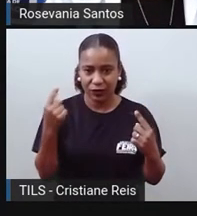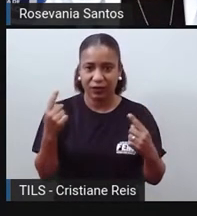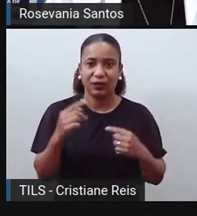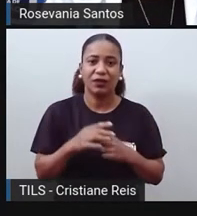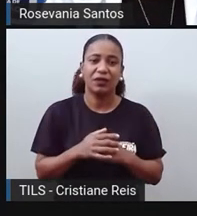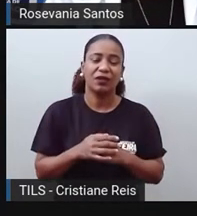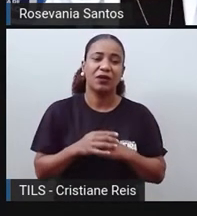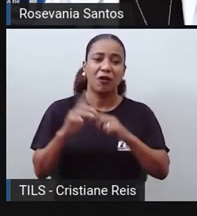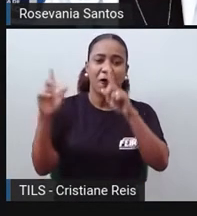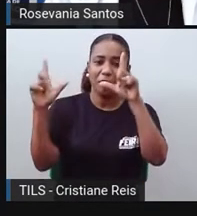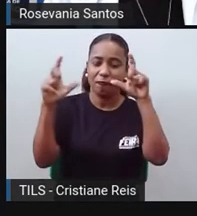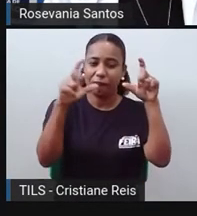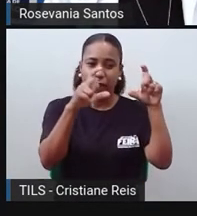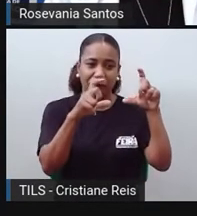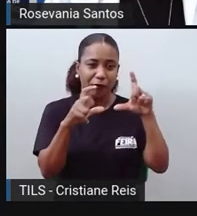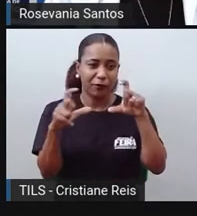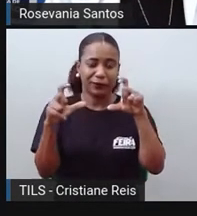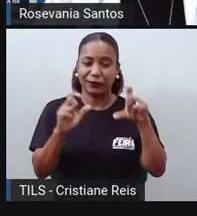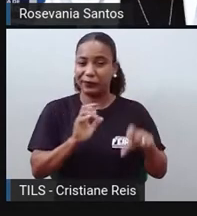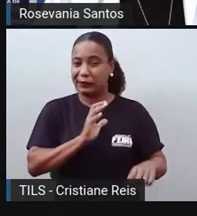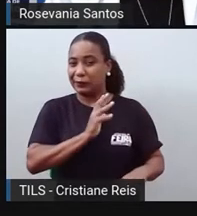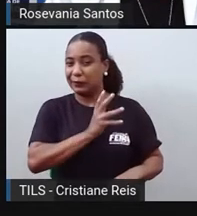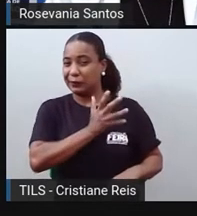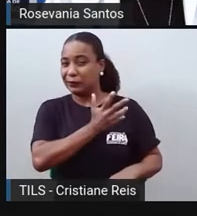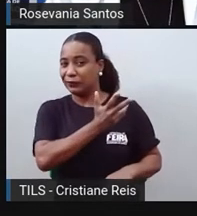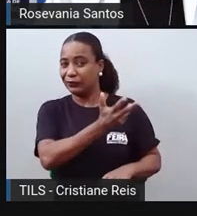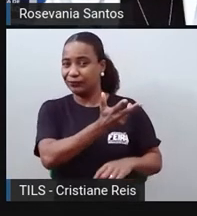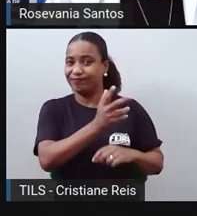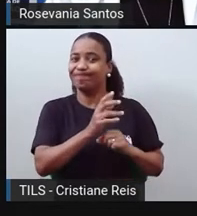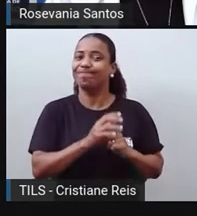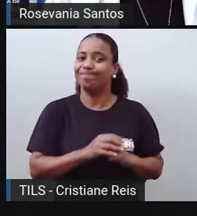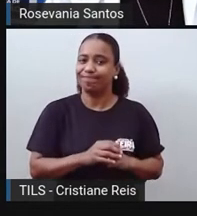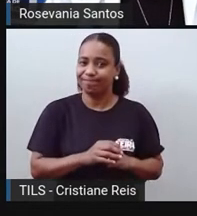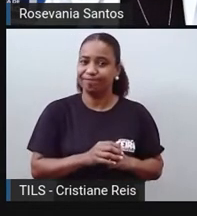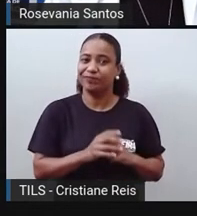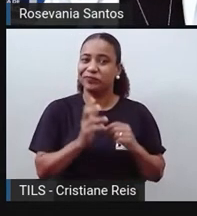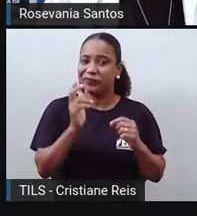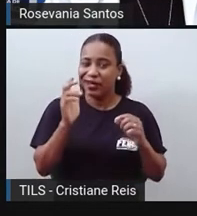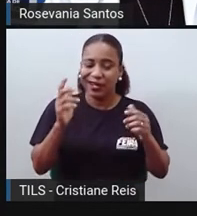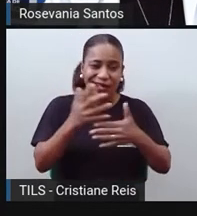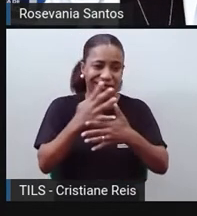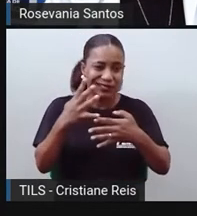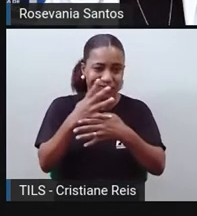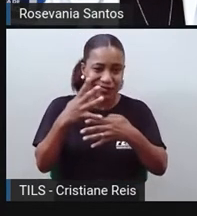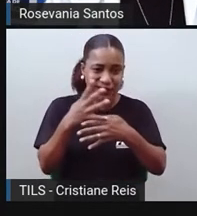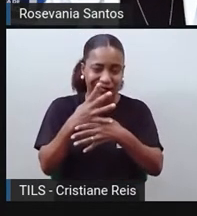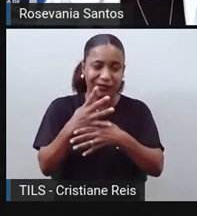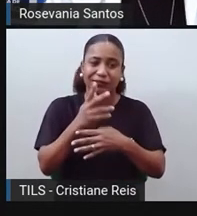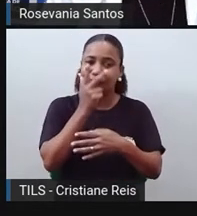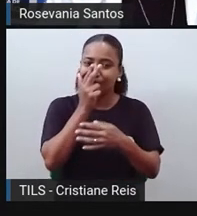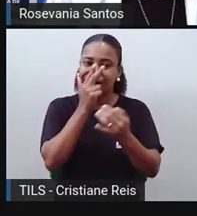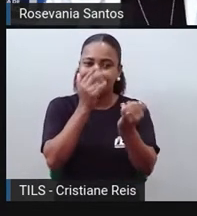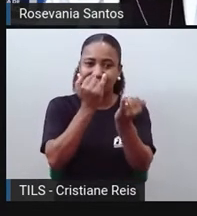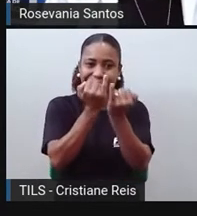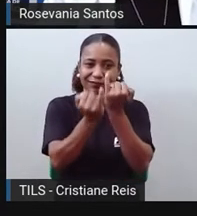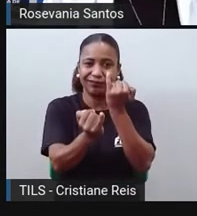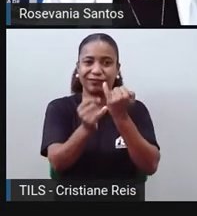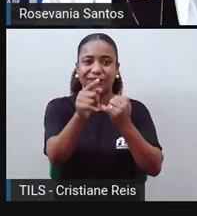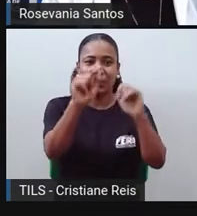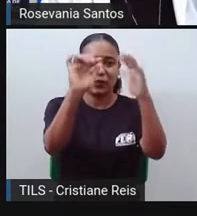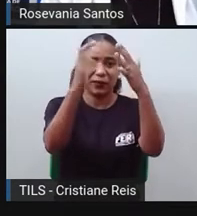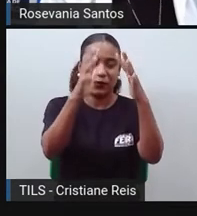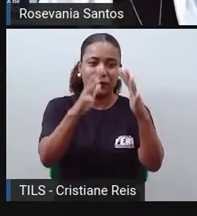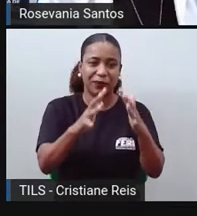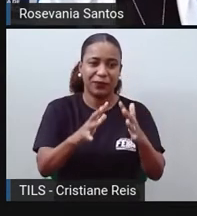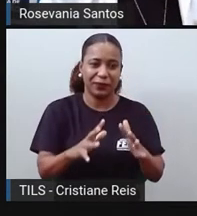fotos, assim, horrorosas, mas a cidade está bem, assim, parecido com esse aspecto aí, então, não foi respeitado crianças, não